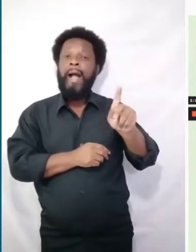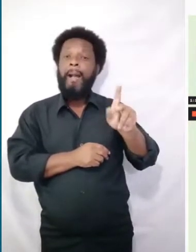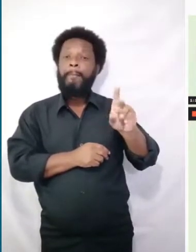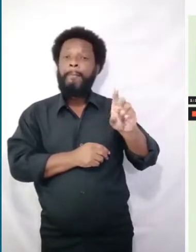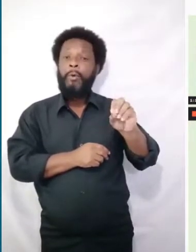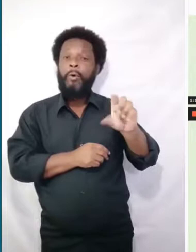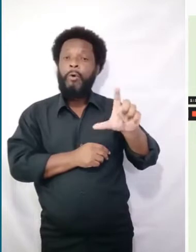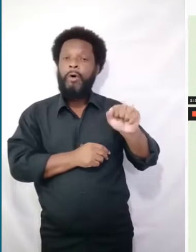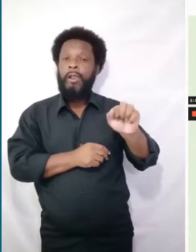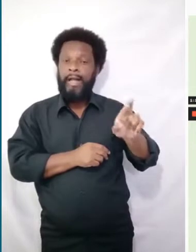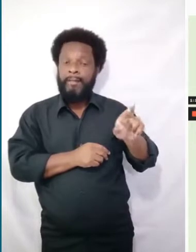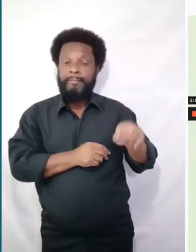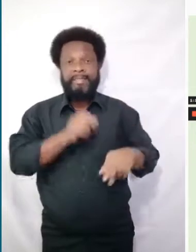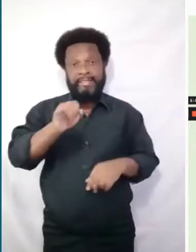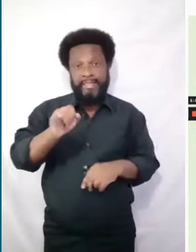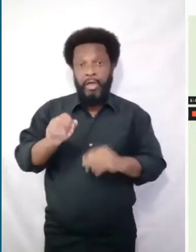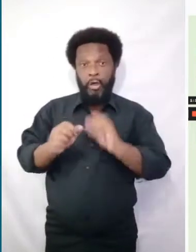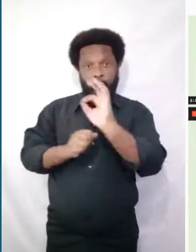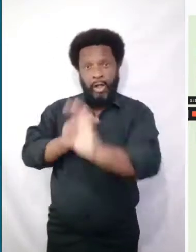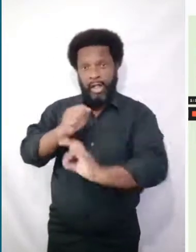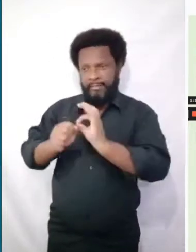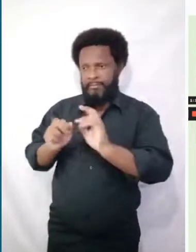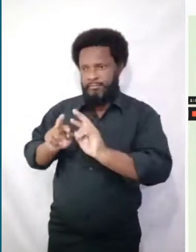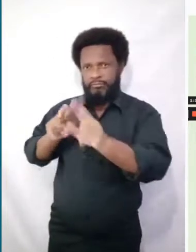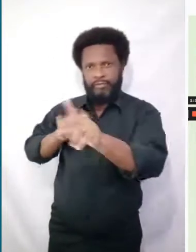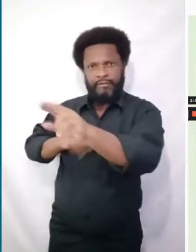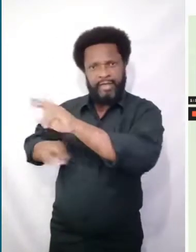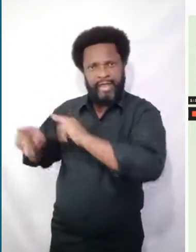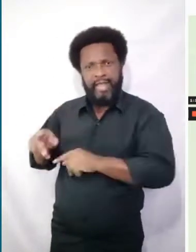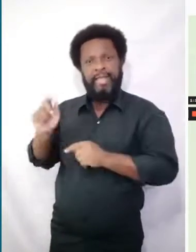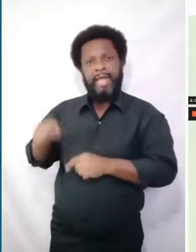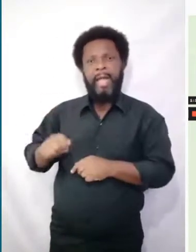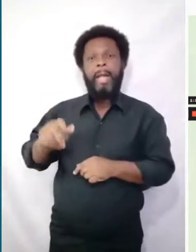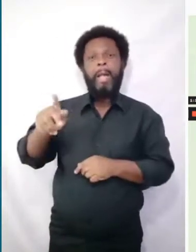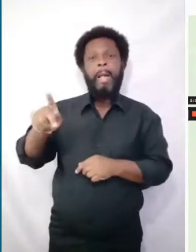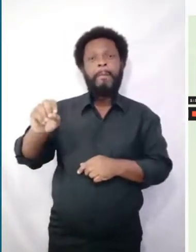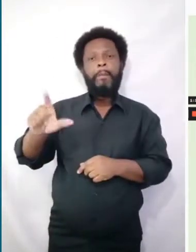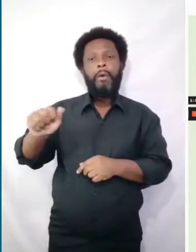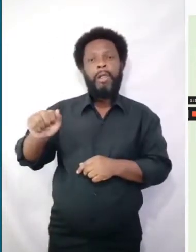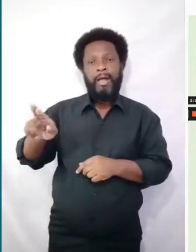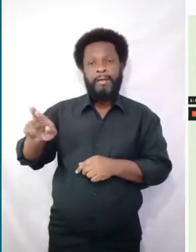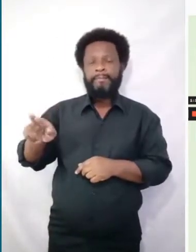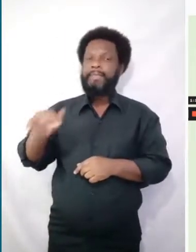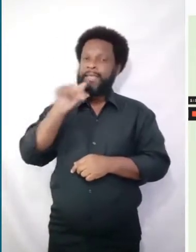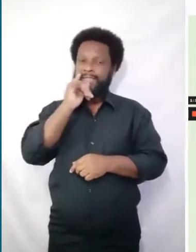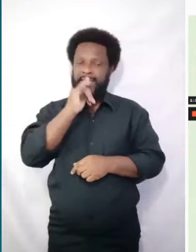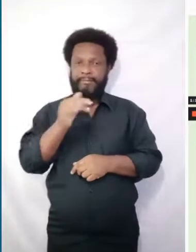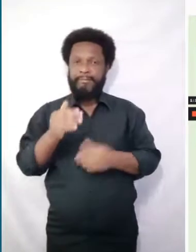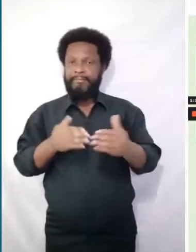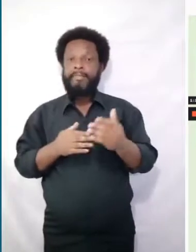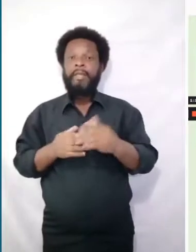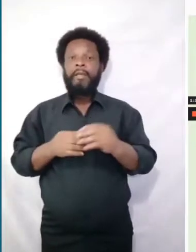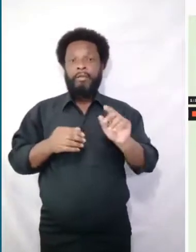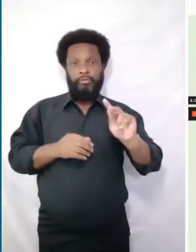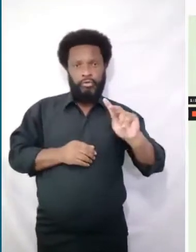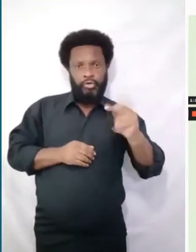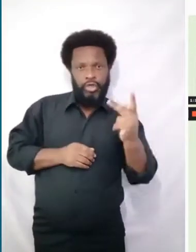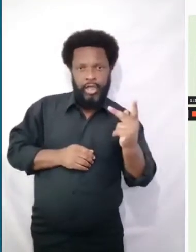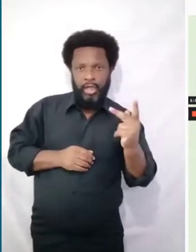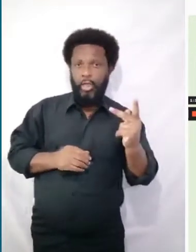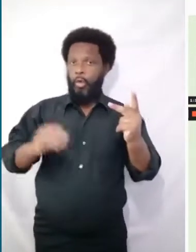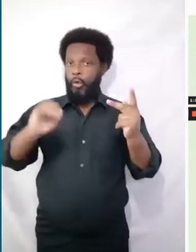zero. E ela vai ser polar quando a ligação ocorrer entre átomos diferentes. Bem simples. Vamos ver alguns